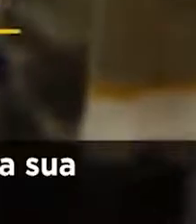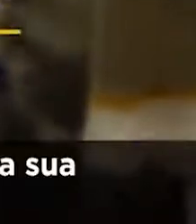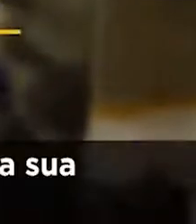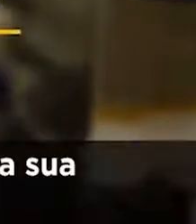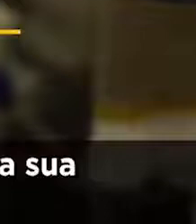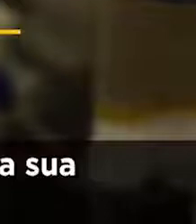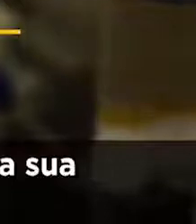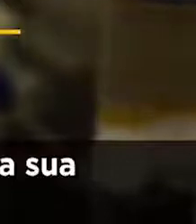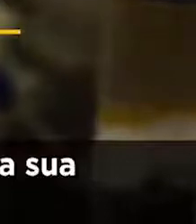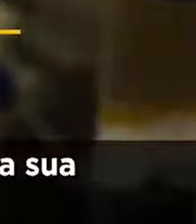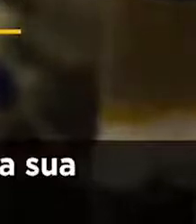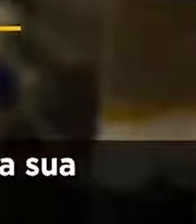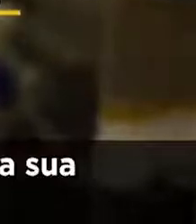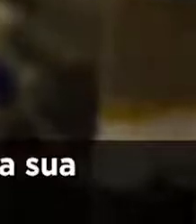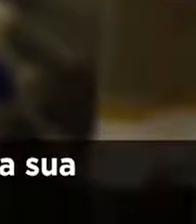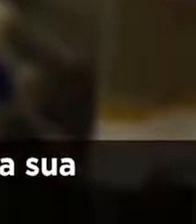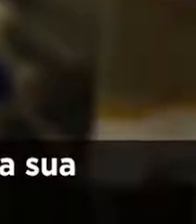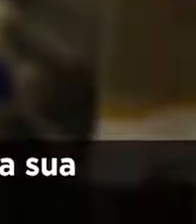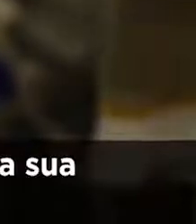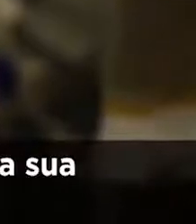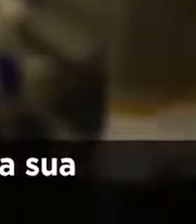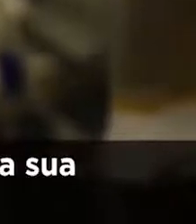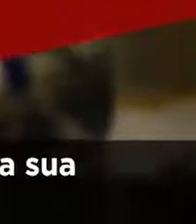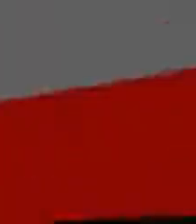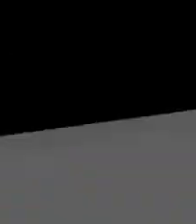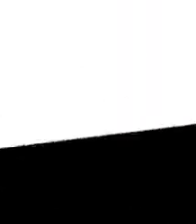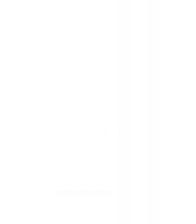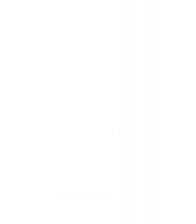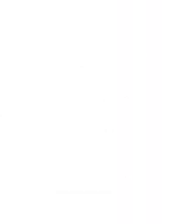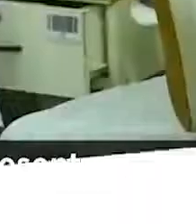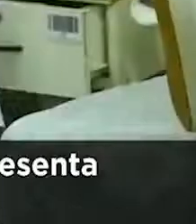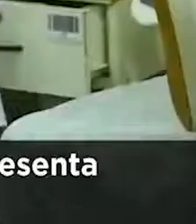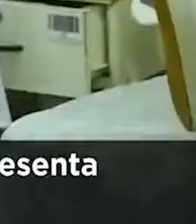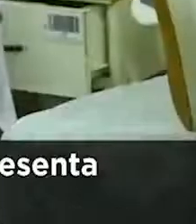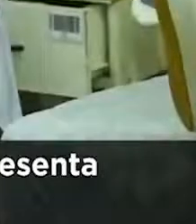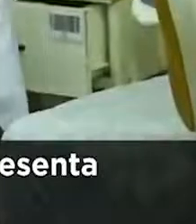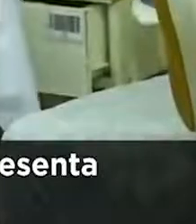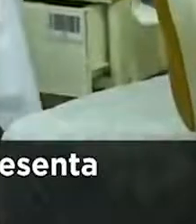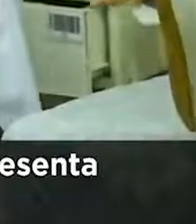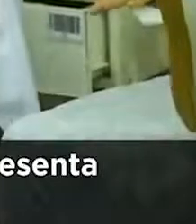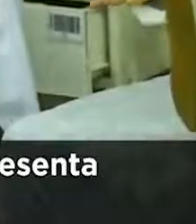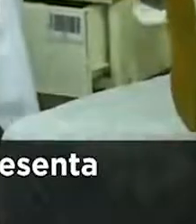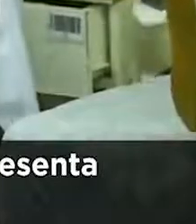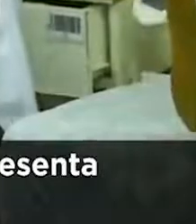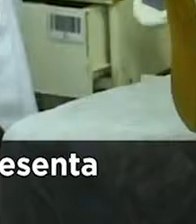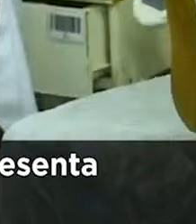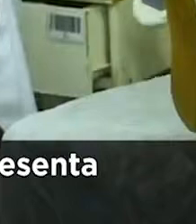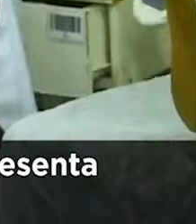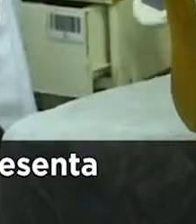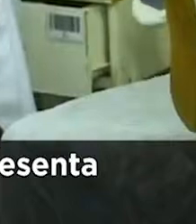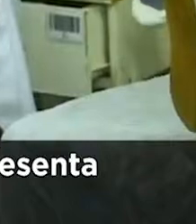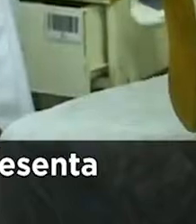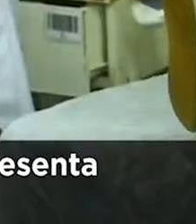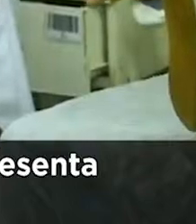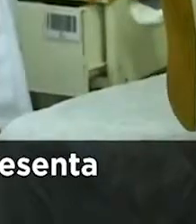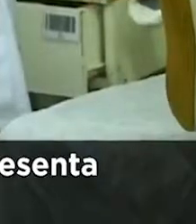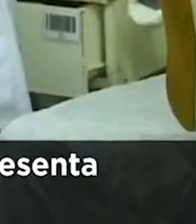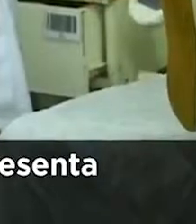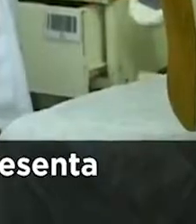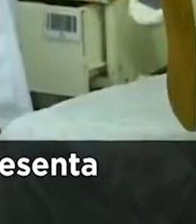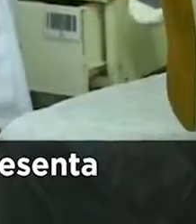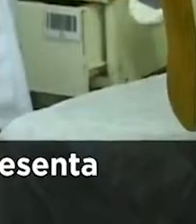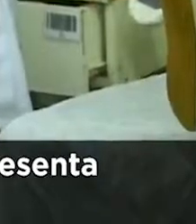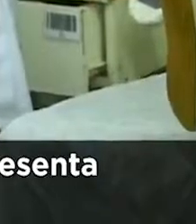para viver conta com a sua doação para não parar para sempre. Se você não foi infectado pelo coronavírus e